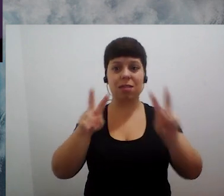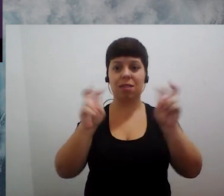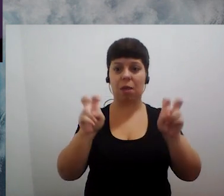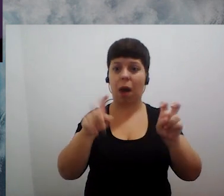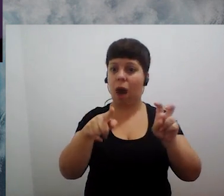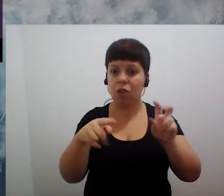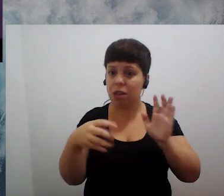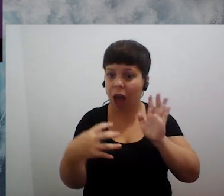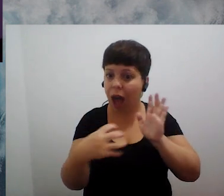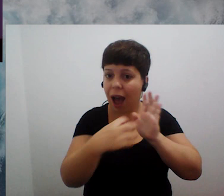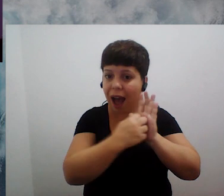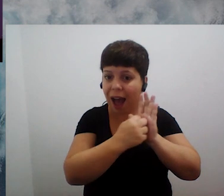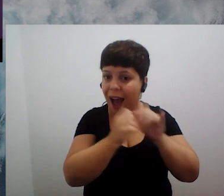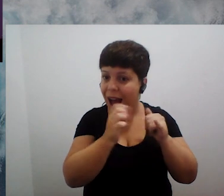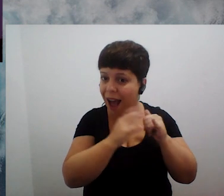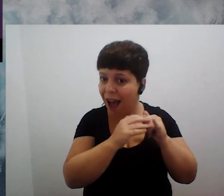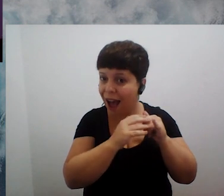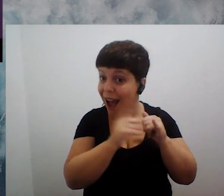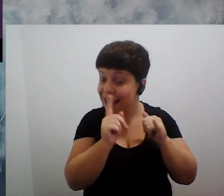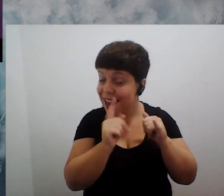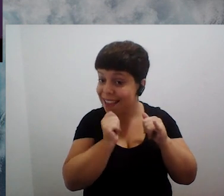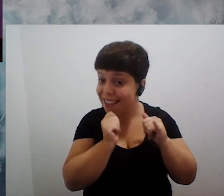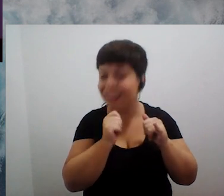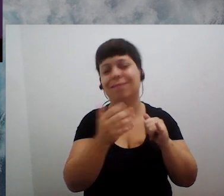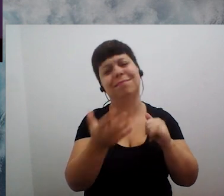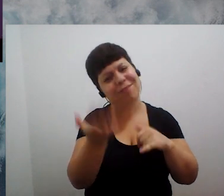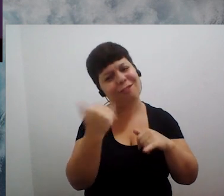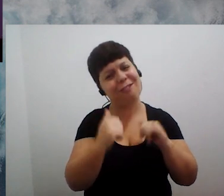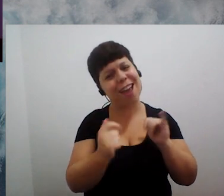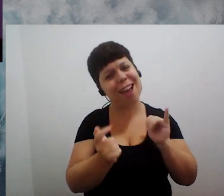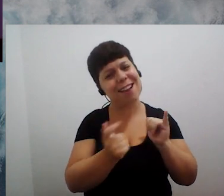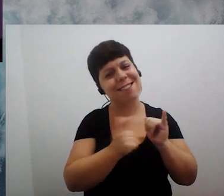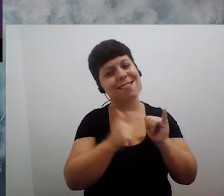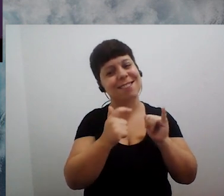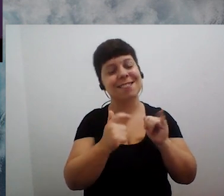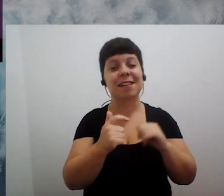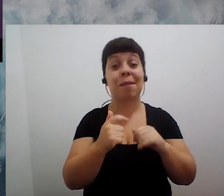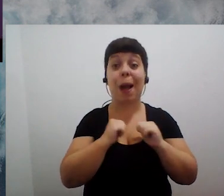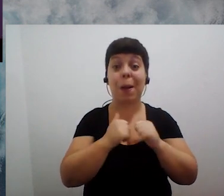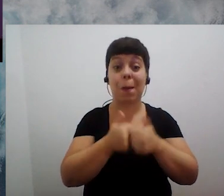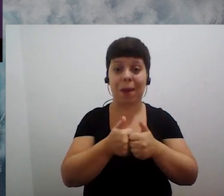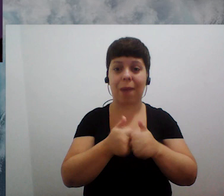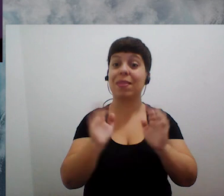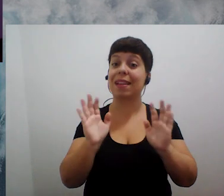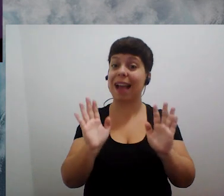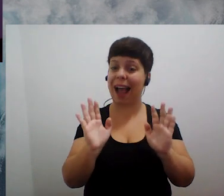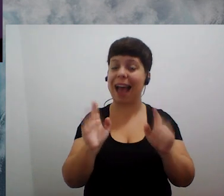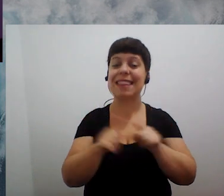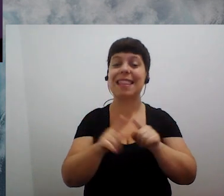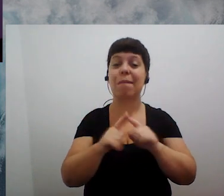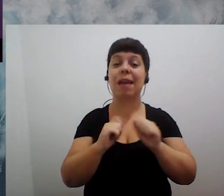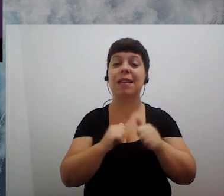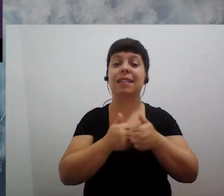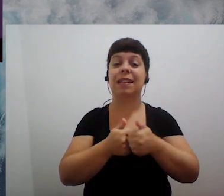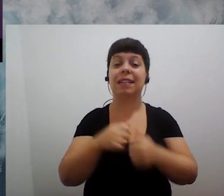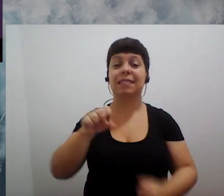tema oceano e ainda não se inscreveu no nosso canal, te convido a fazer isso para acompanhar o que temos feito. Ah,